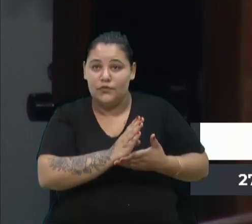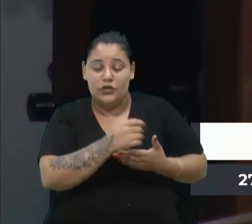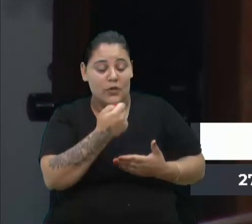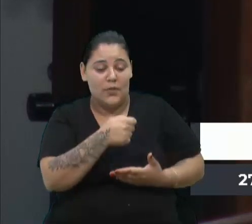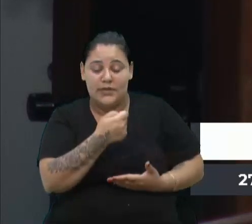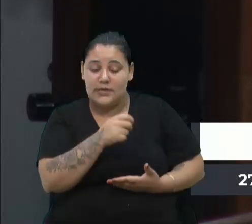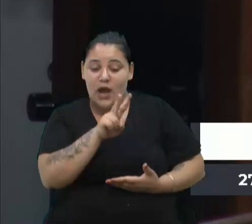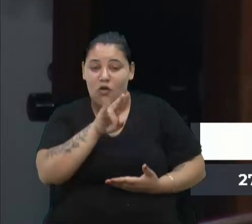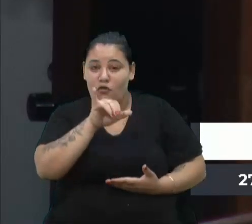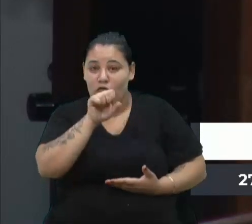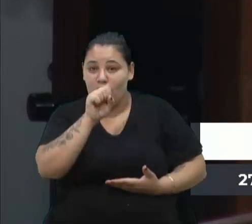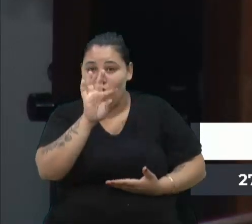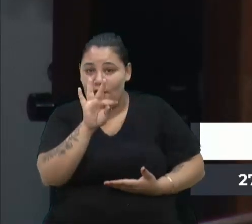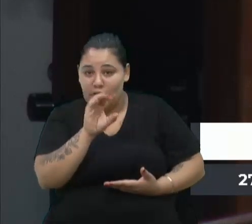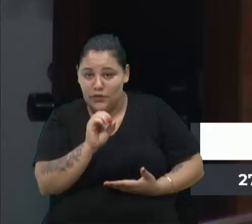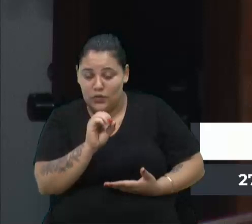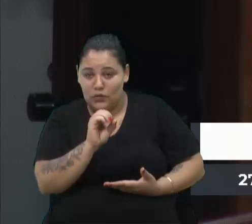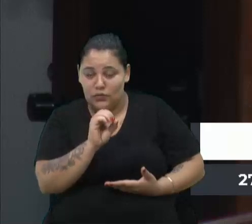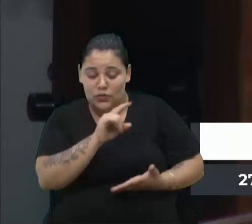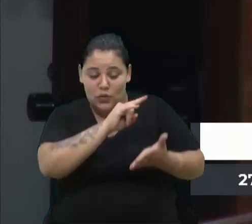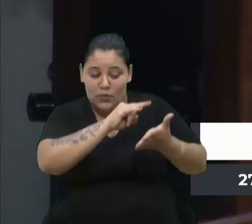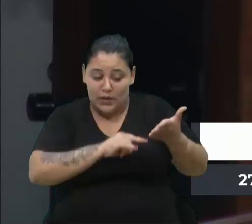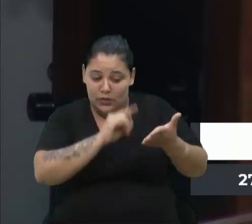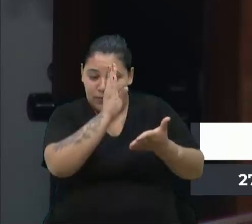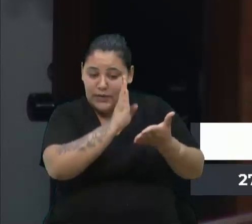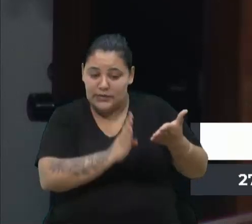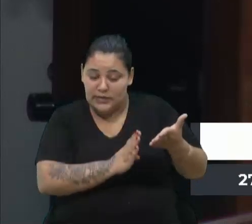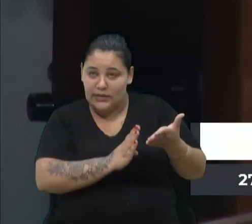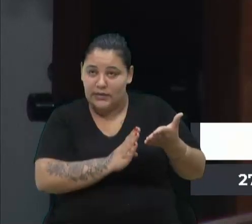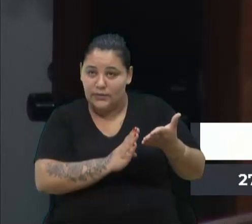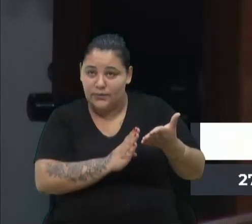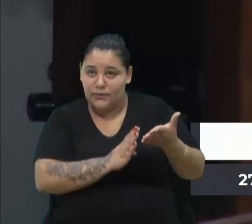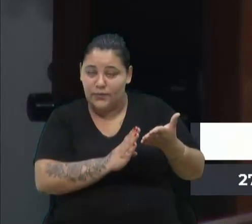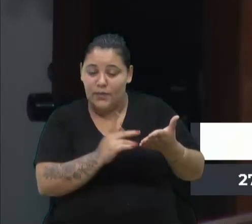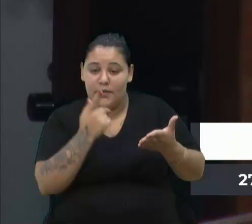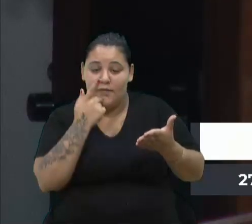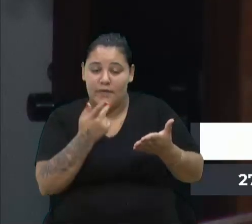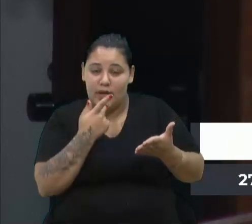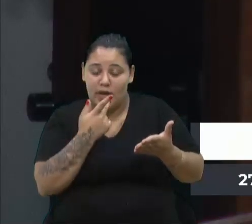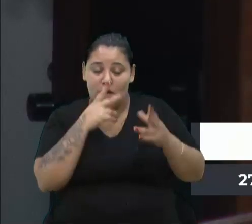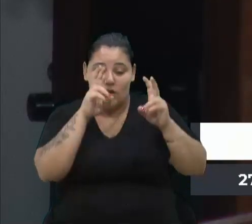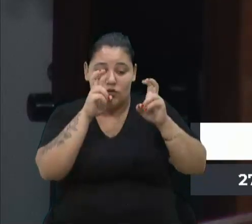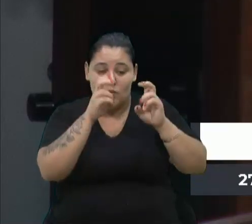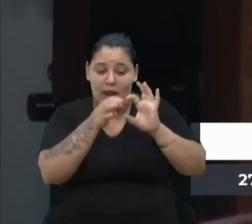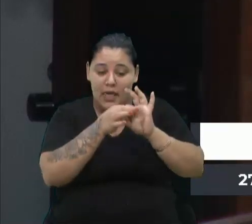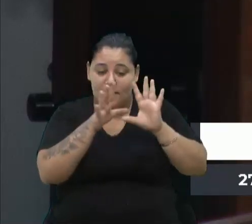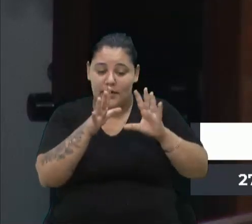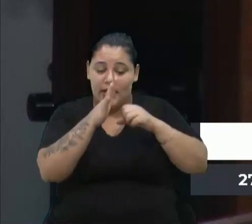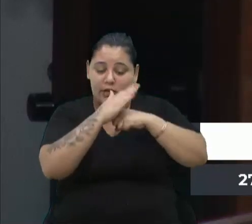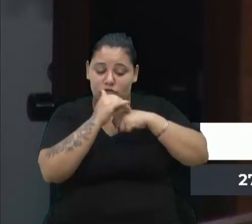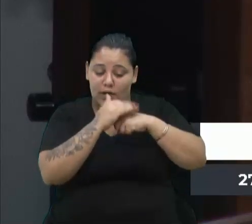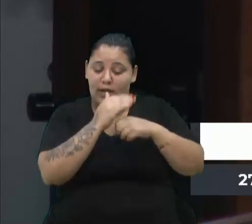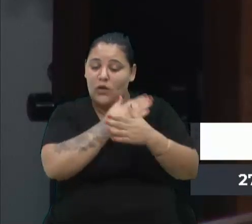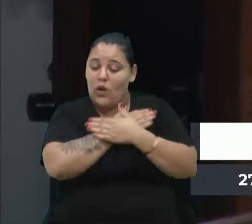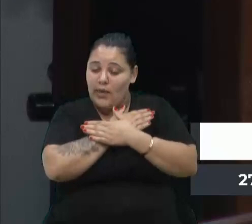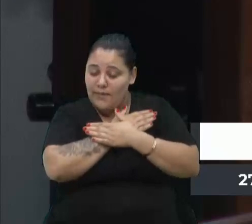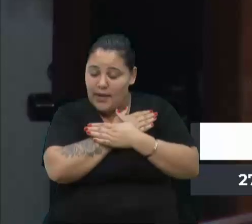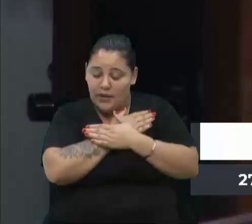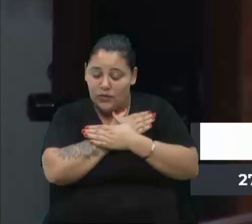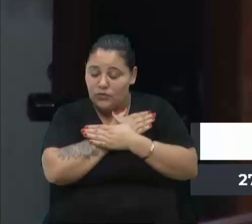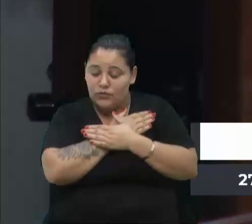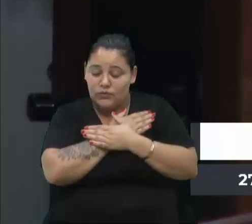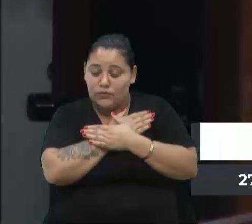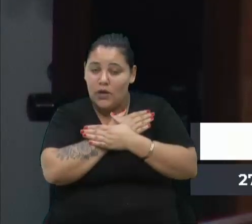cultura brasileira de hospitalidade, acolhimento, liberdade e isonomia entre pessoas, independentemente de sua